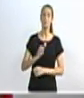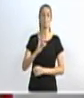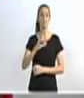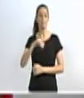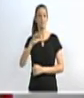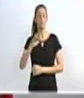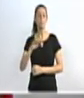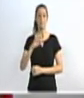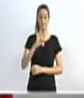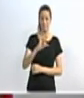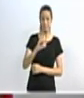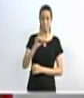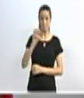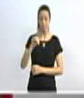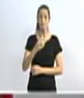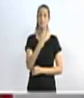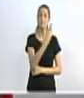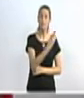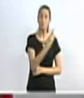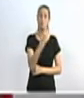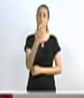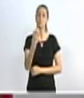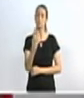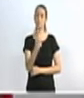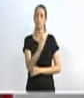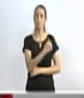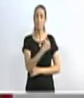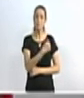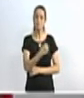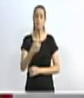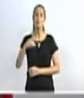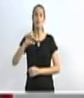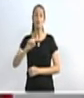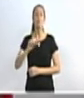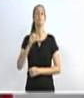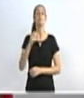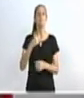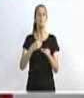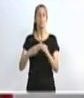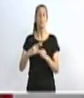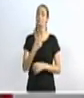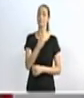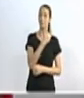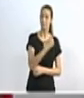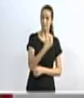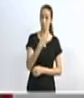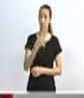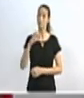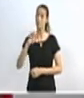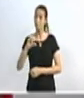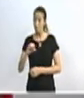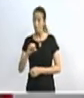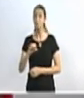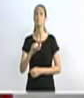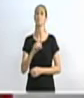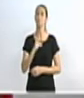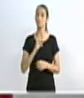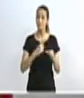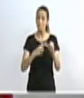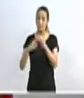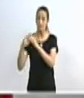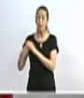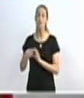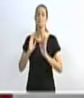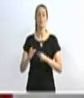gente tem 119 cidades com 4G no estado. Isso só quero dar um exemplo de como a gente, não é uma questão de falta de investimento. Investimento a gente tem, mas